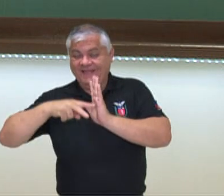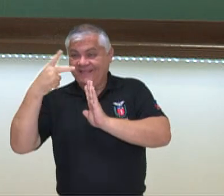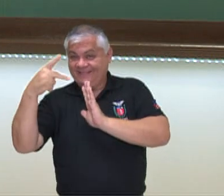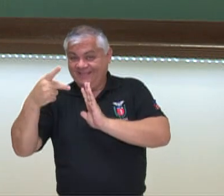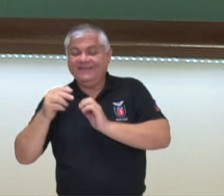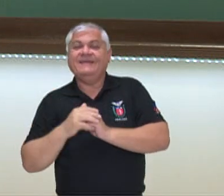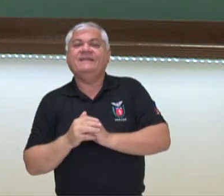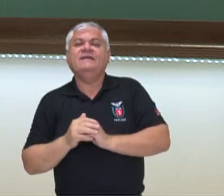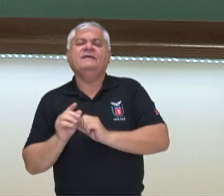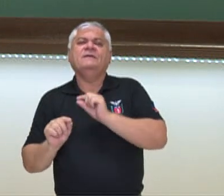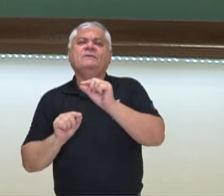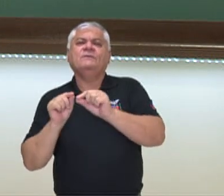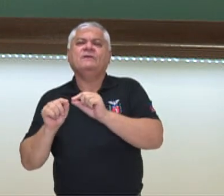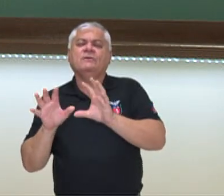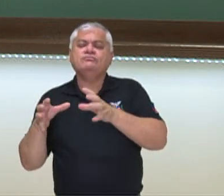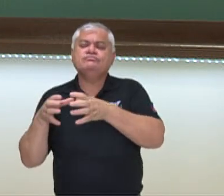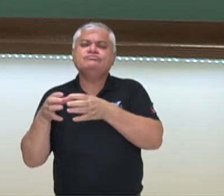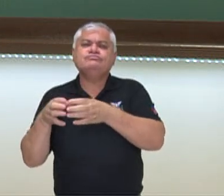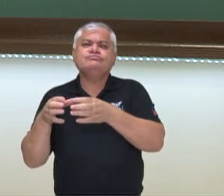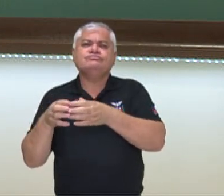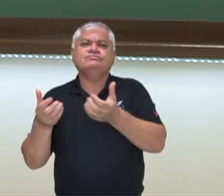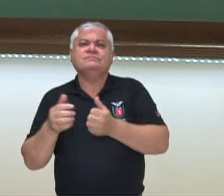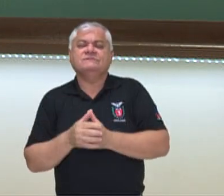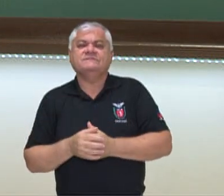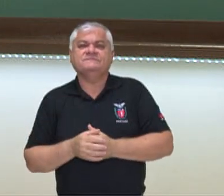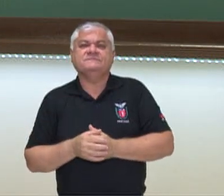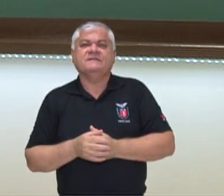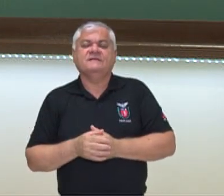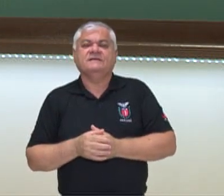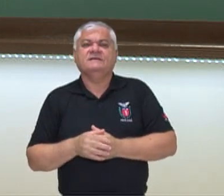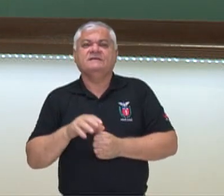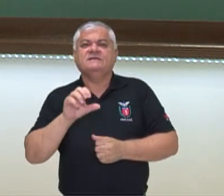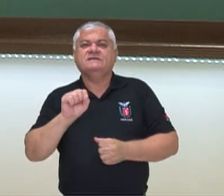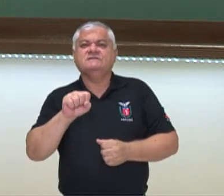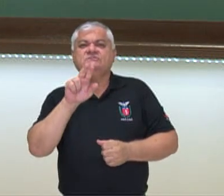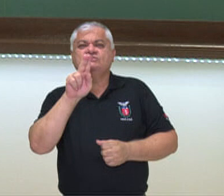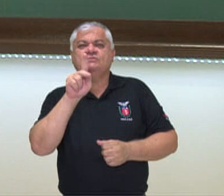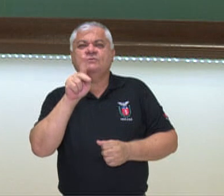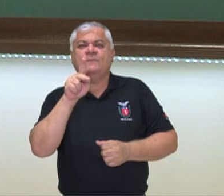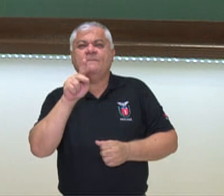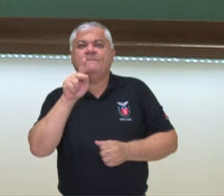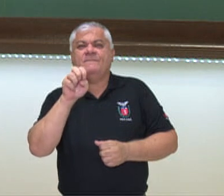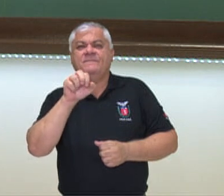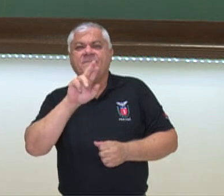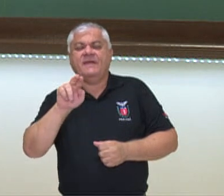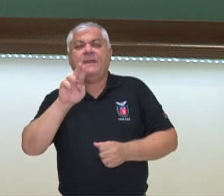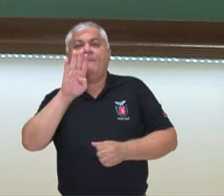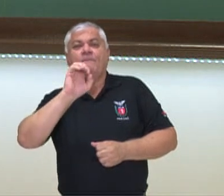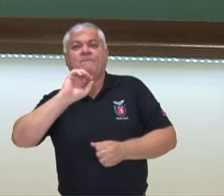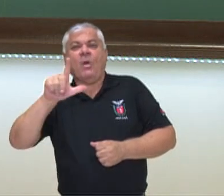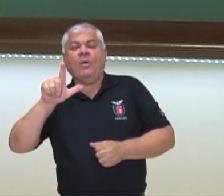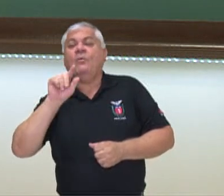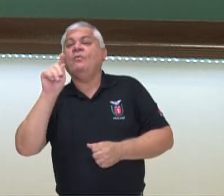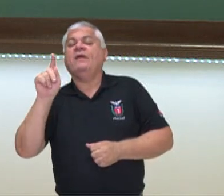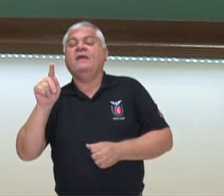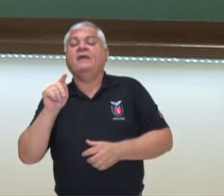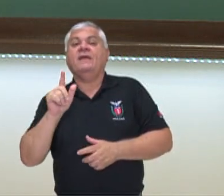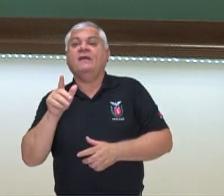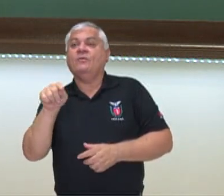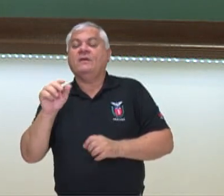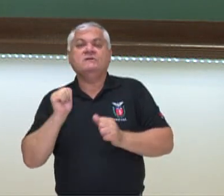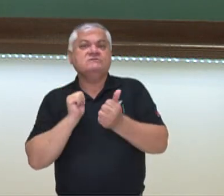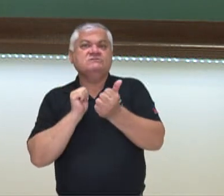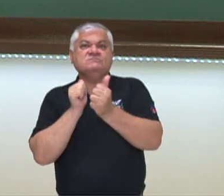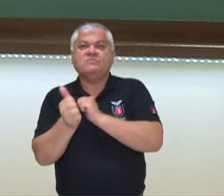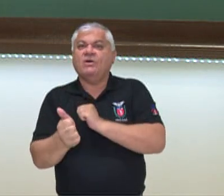futebol americano, o famoso Super Bowl, ele é o evento esportivo que unicamente, né,